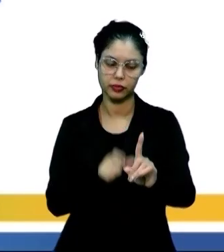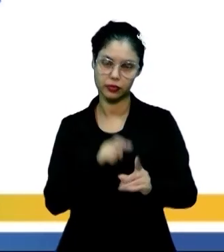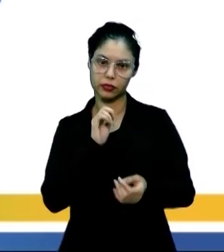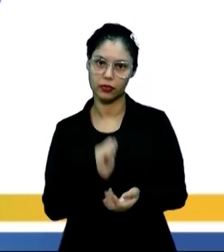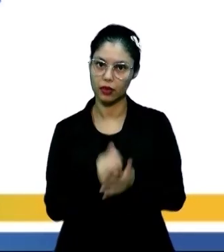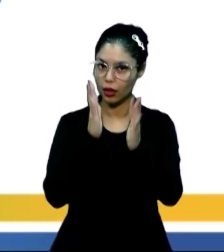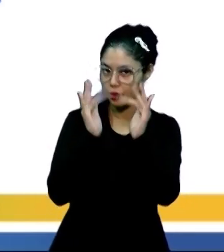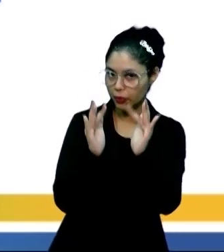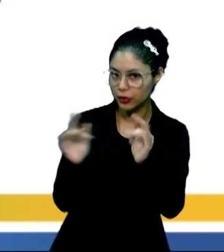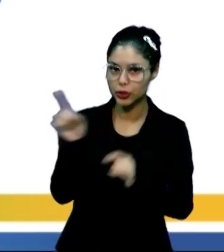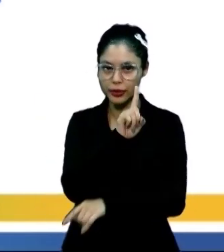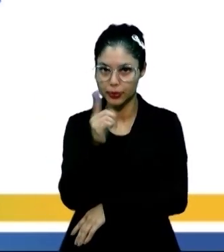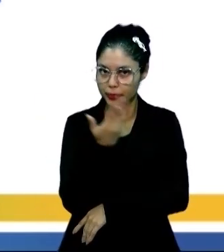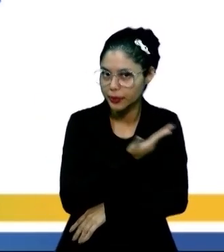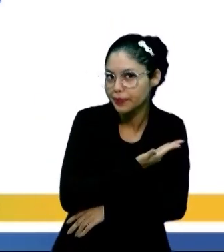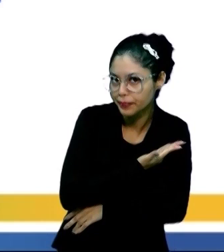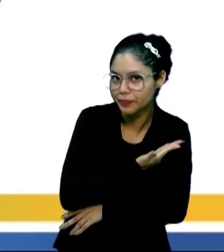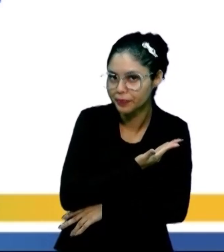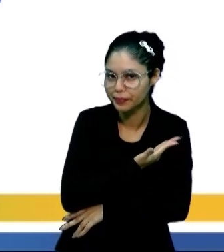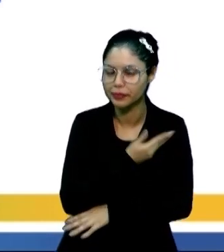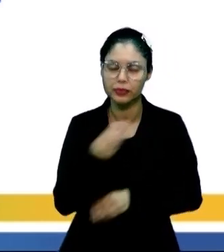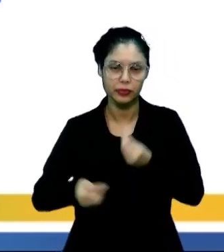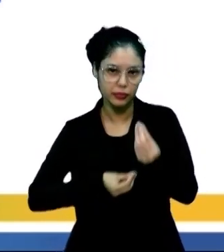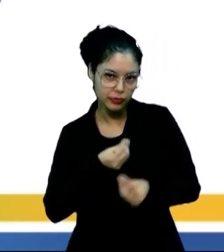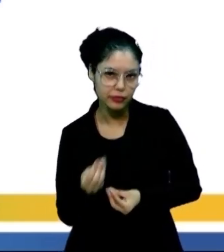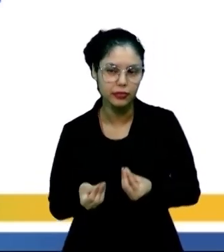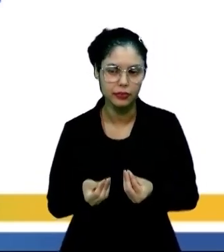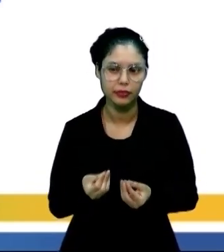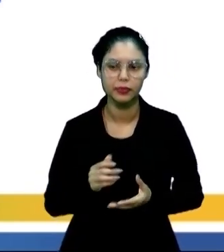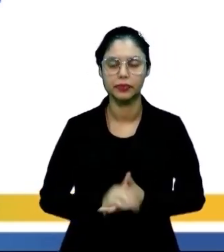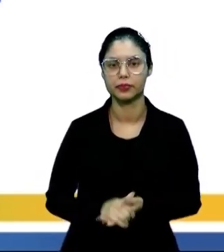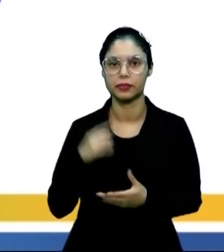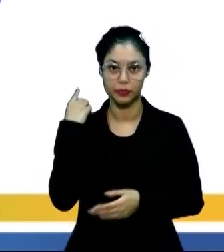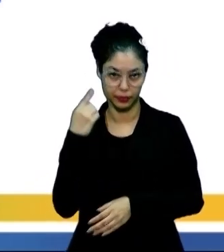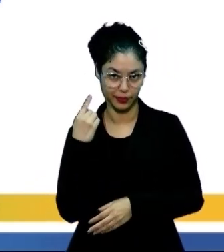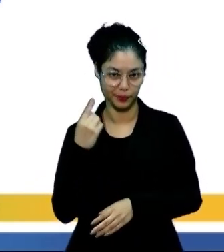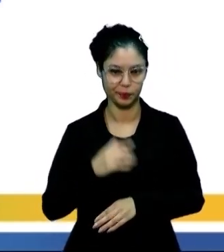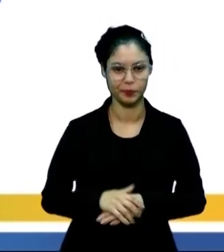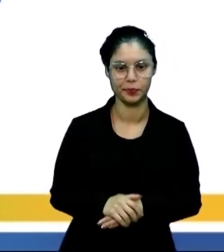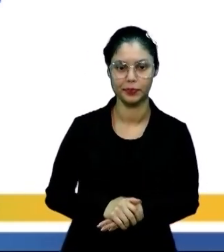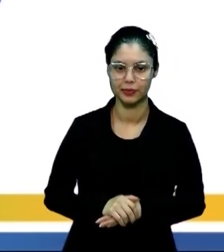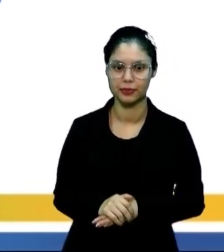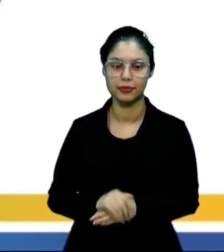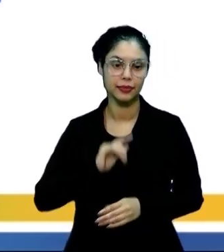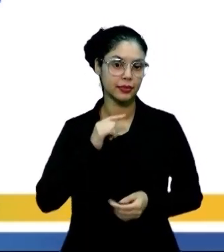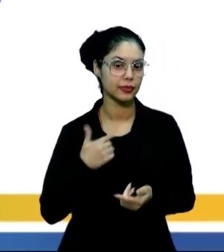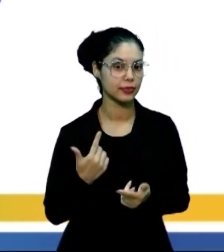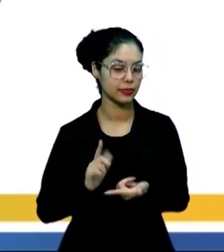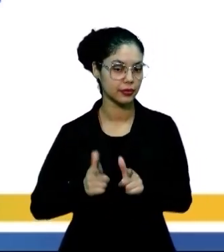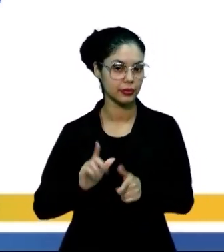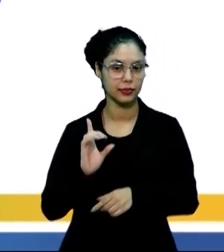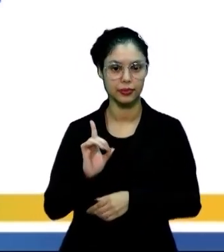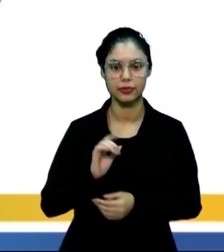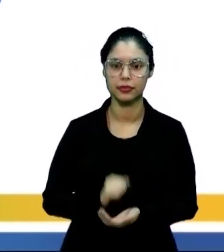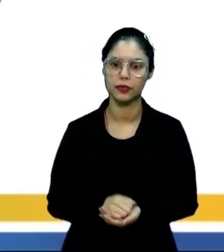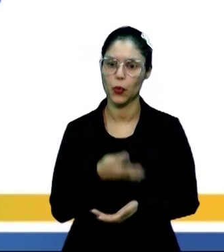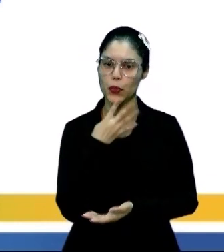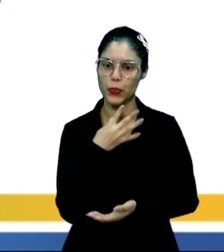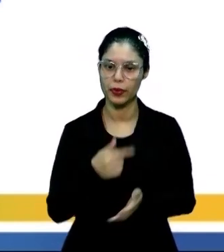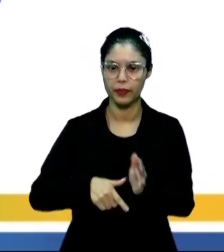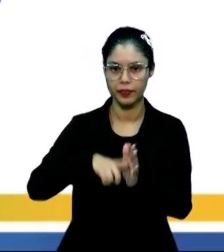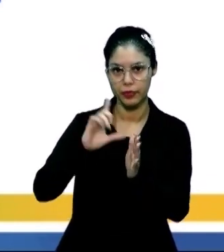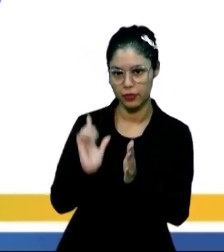à namorada e não ao amigo dele como louca. Na letra D, Garfield conhece